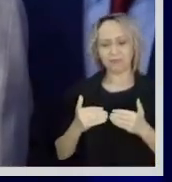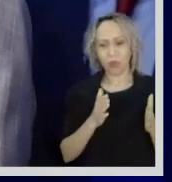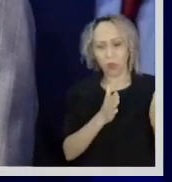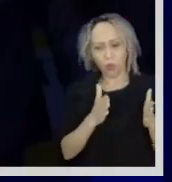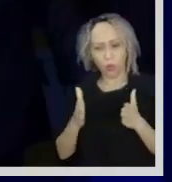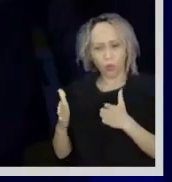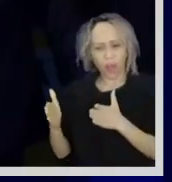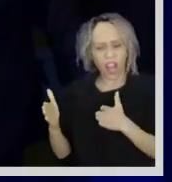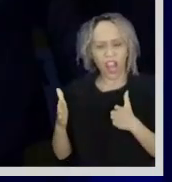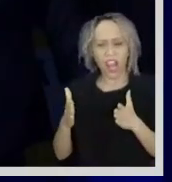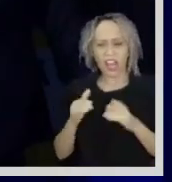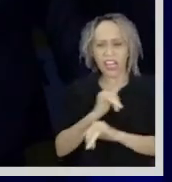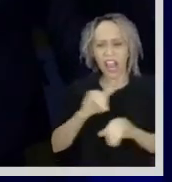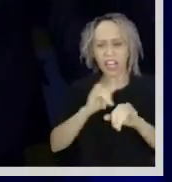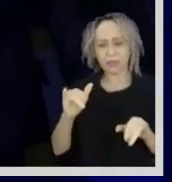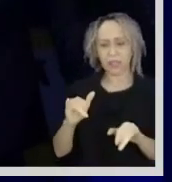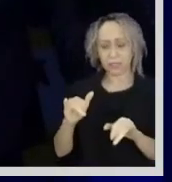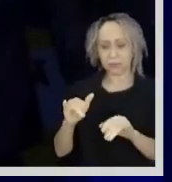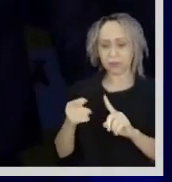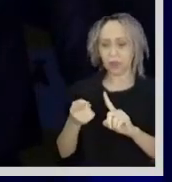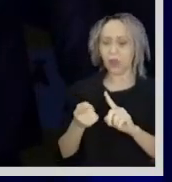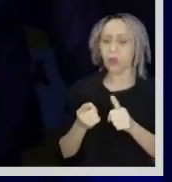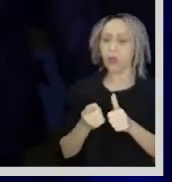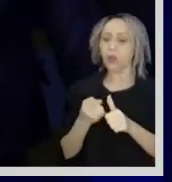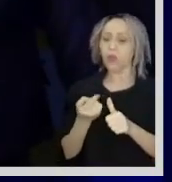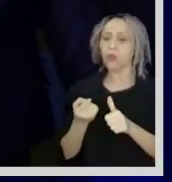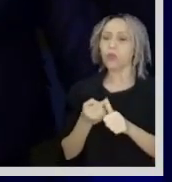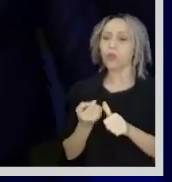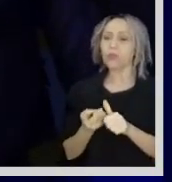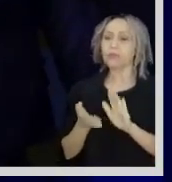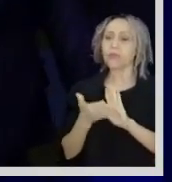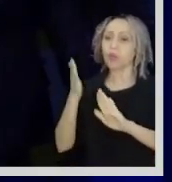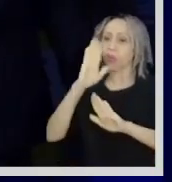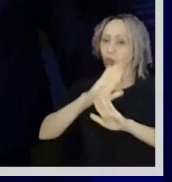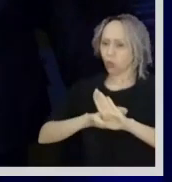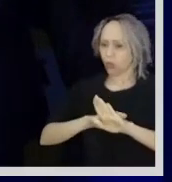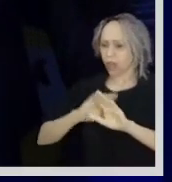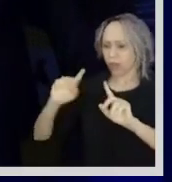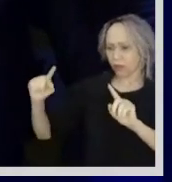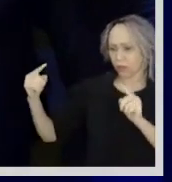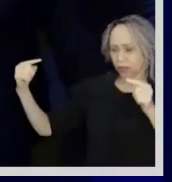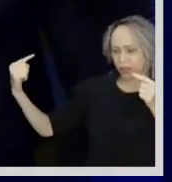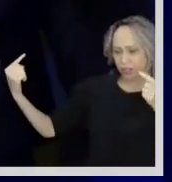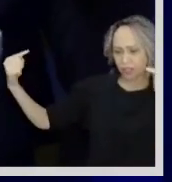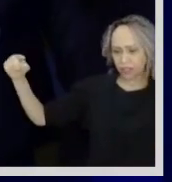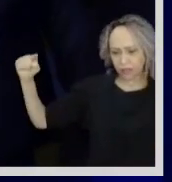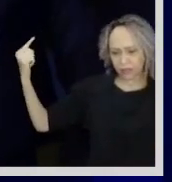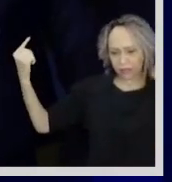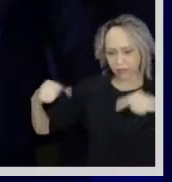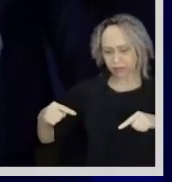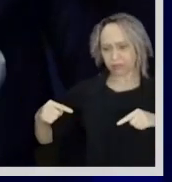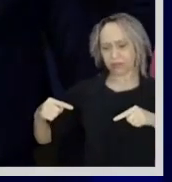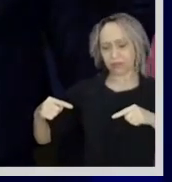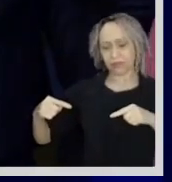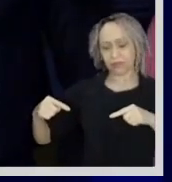frente, 46 mil reais. Exatamente. Mas nas estatais essa não é a lógica, tá? As estatais, elas não se submetem